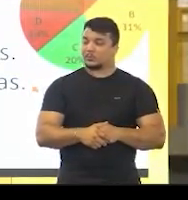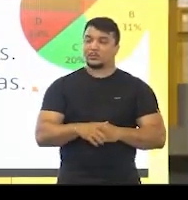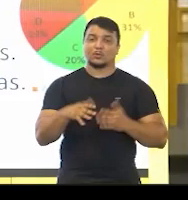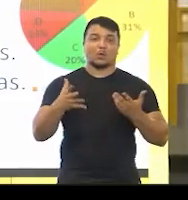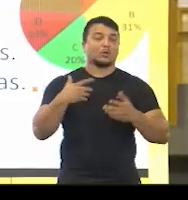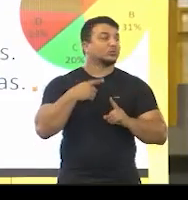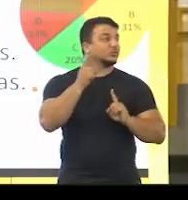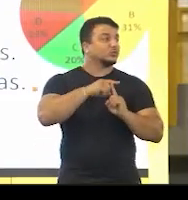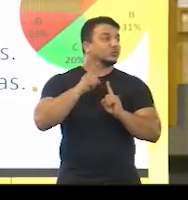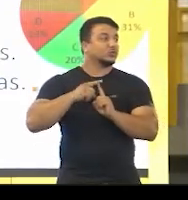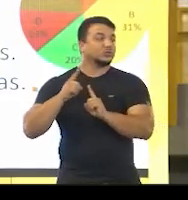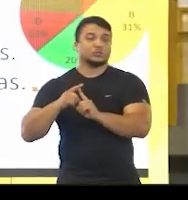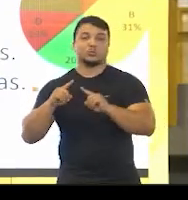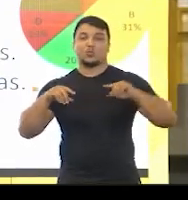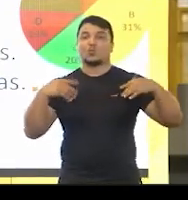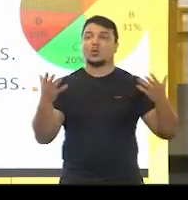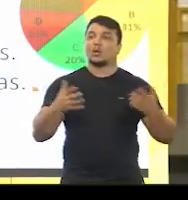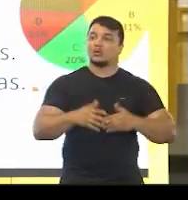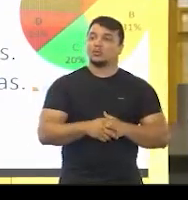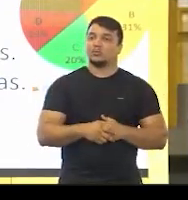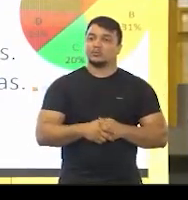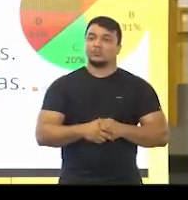Quais são os combustíveis fósseis aí?